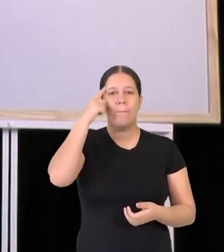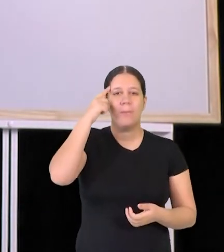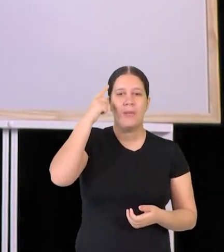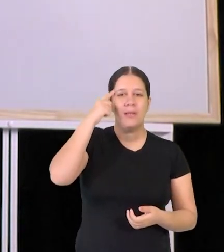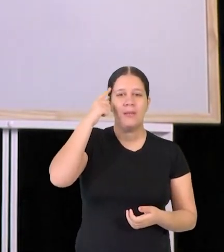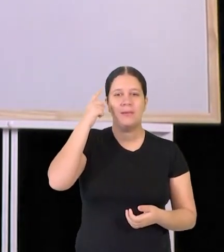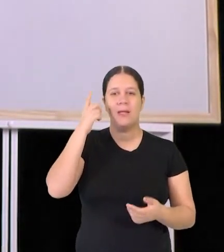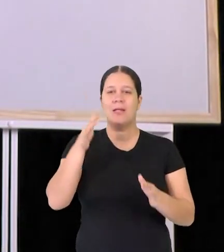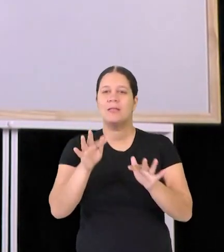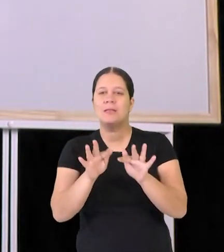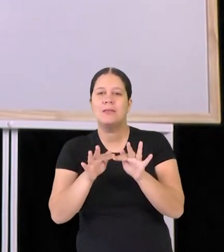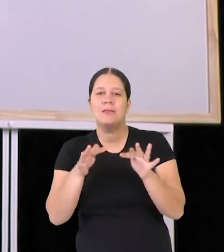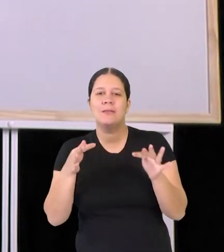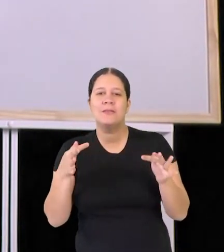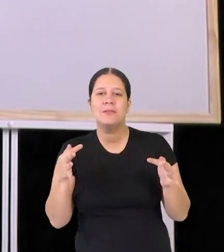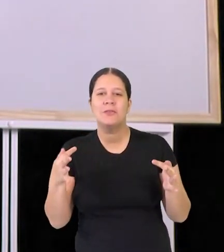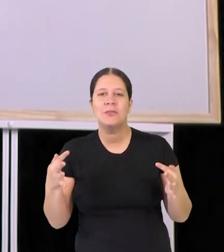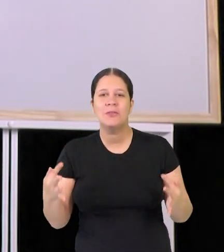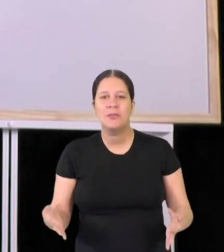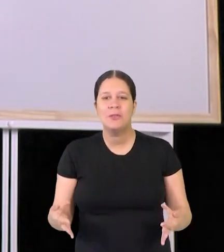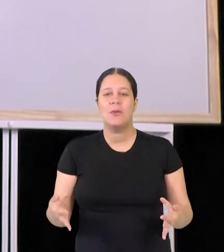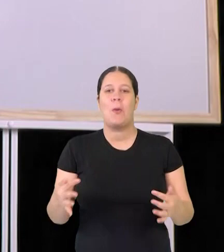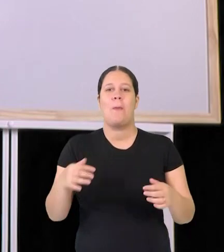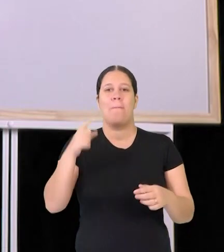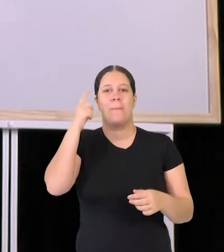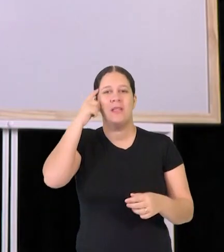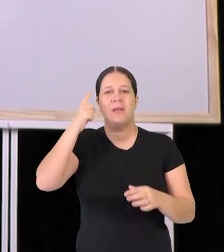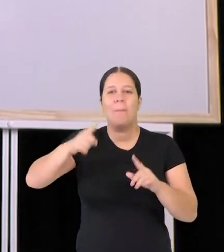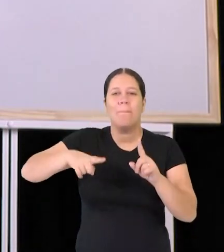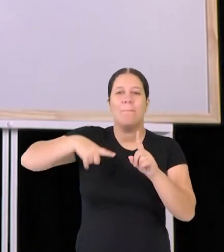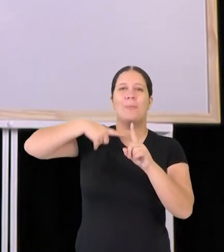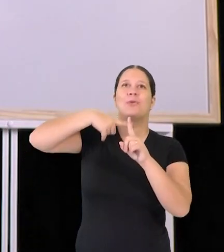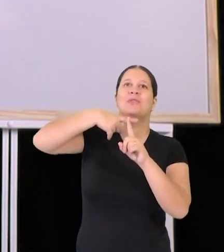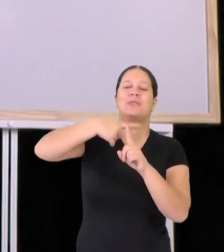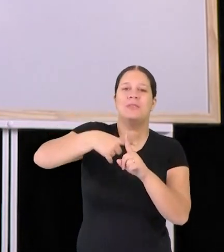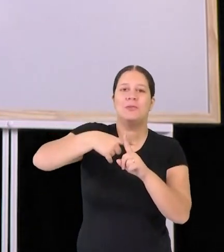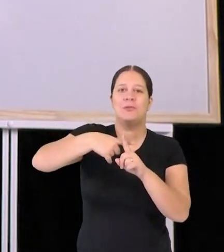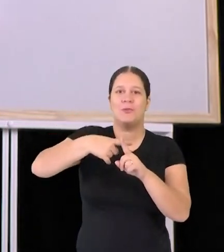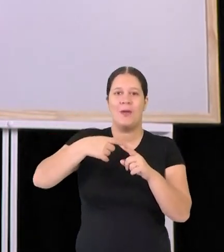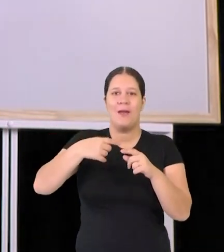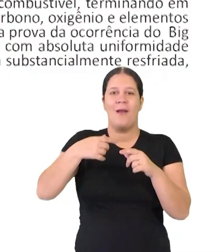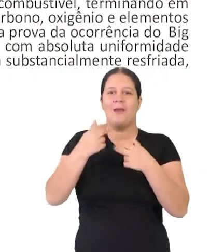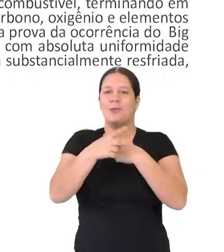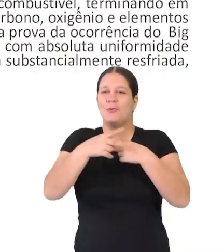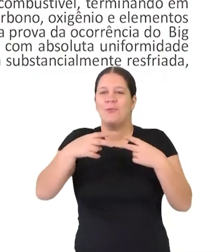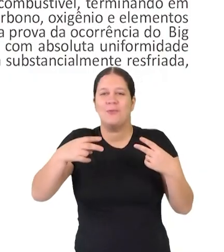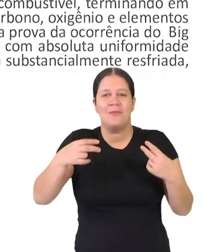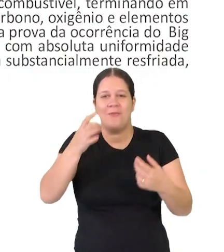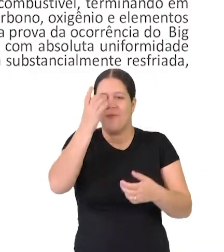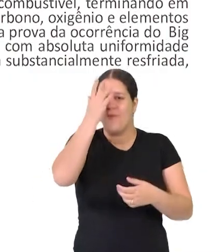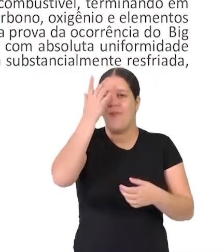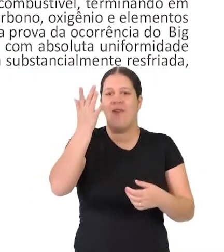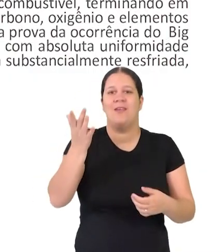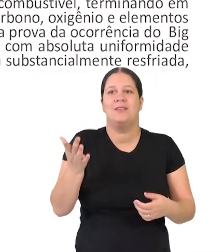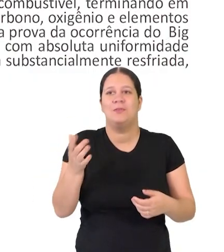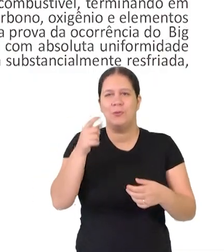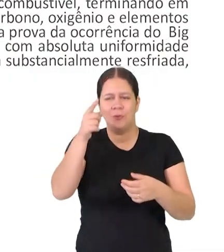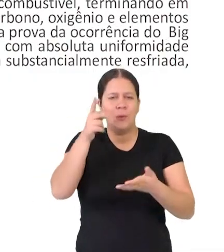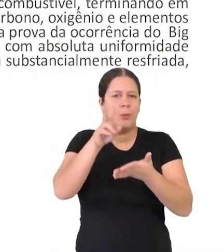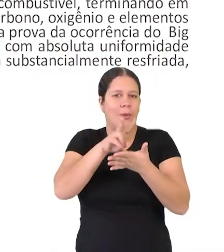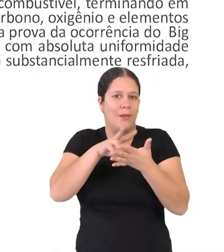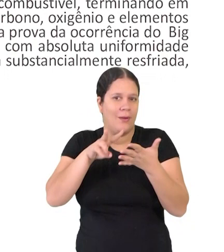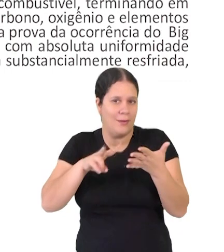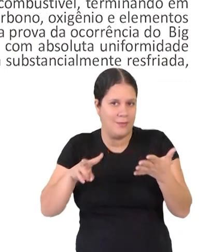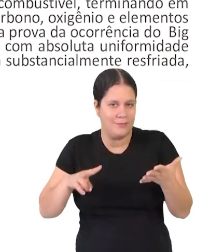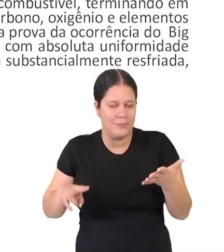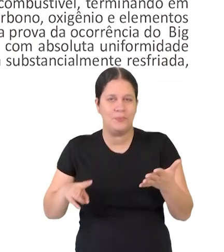é simples demais de fazer, porque quando a gente pensa positivo, as coisas ficam mais fáceis. Então, não esquece disso não. Bora ler a questão aqui para tu ver,